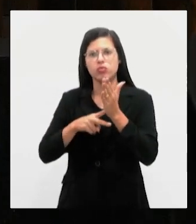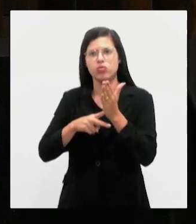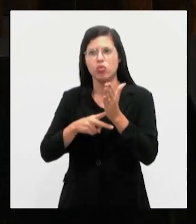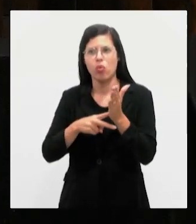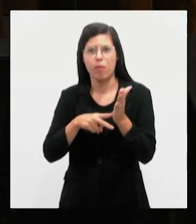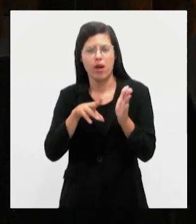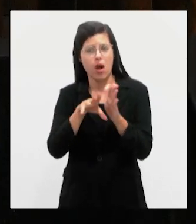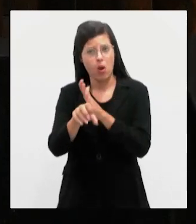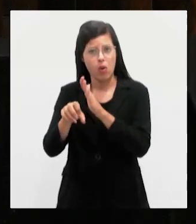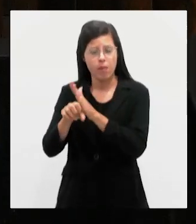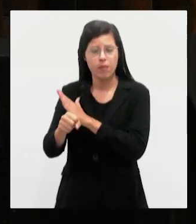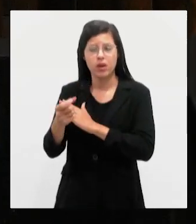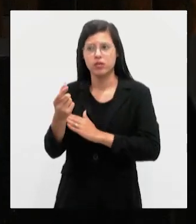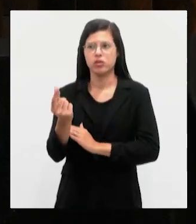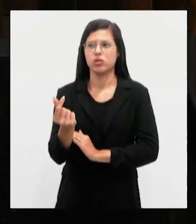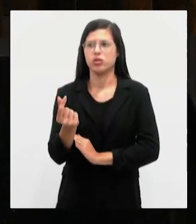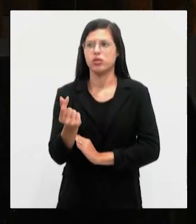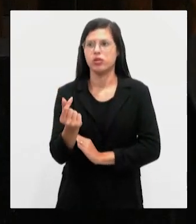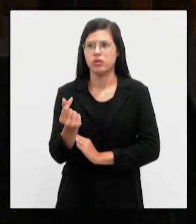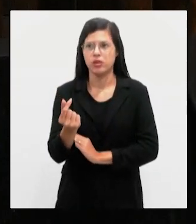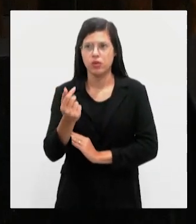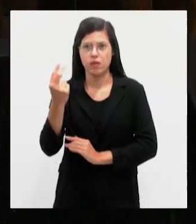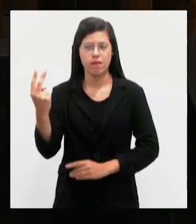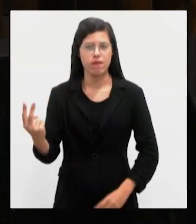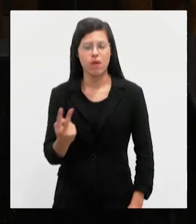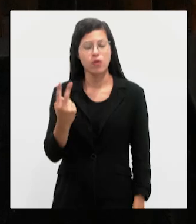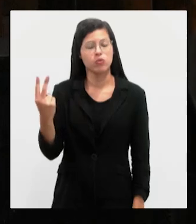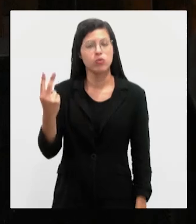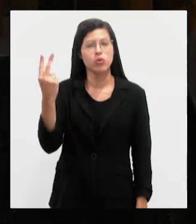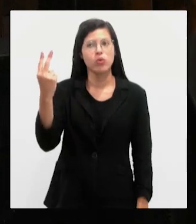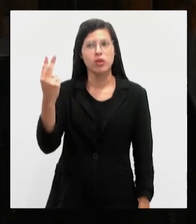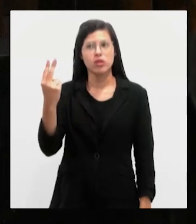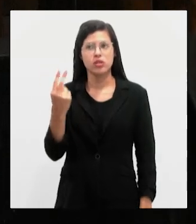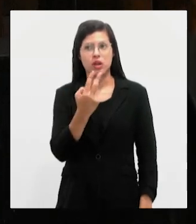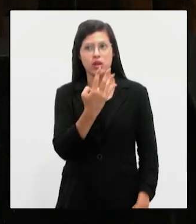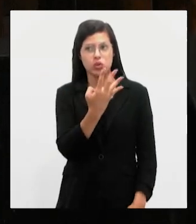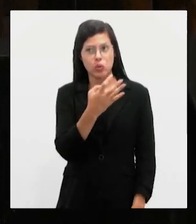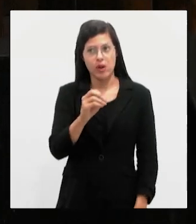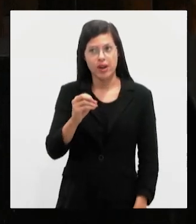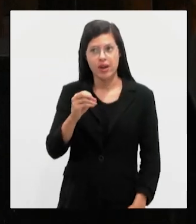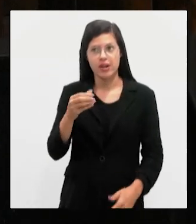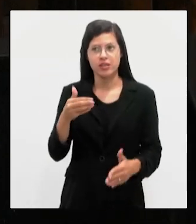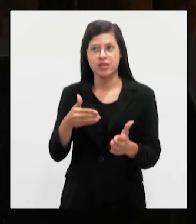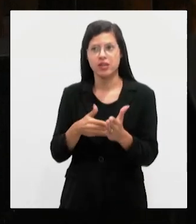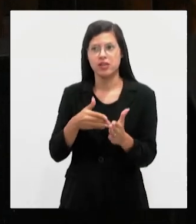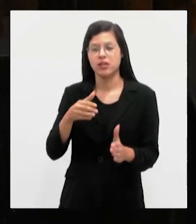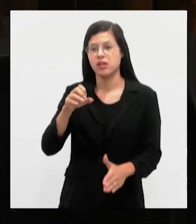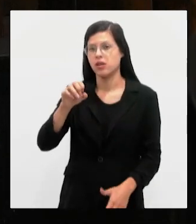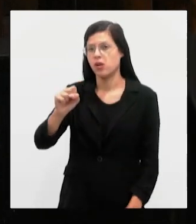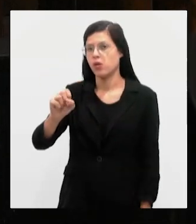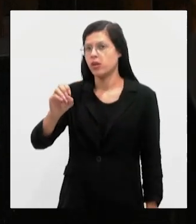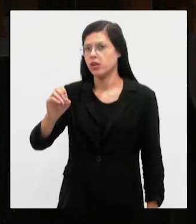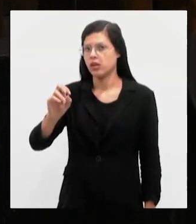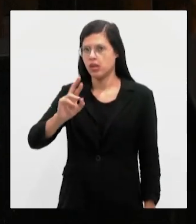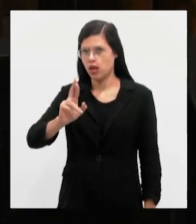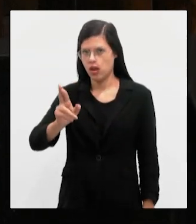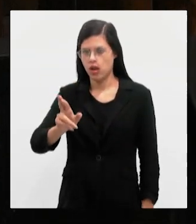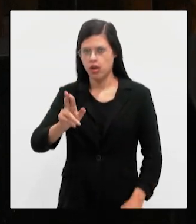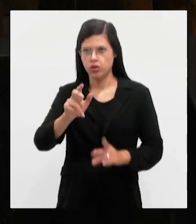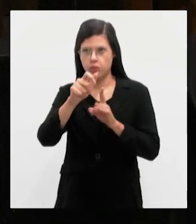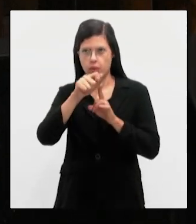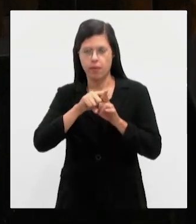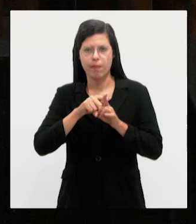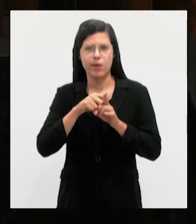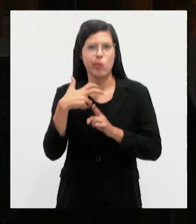gente através de valores que variavam de 40 a quase 80 reais por mês. É